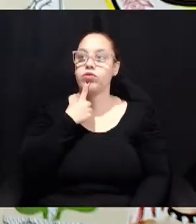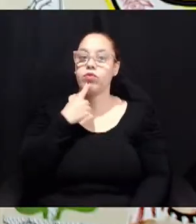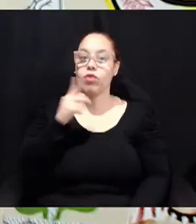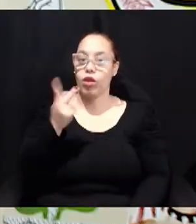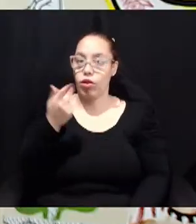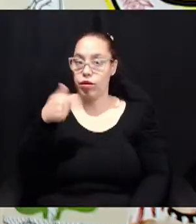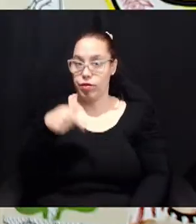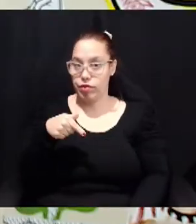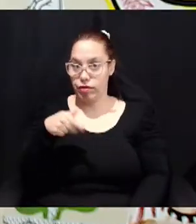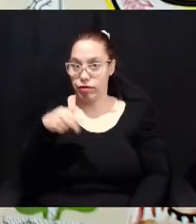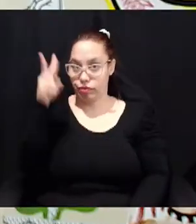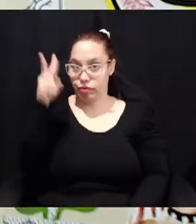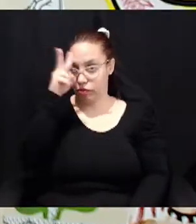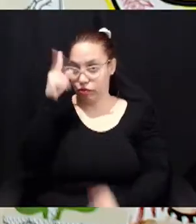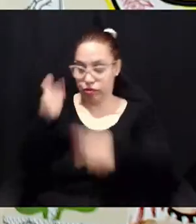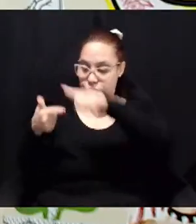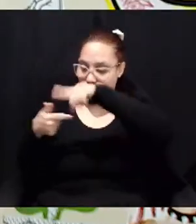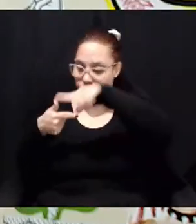mais